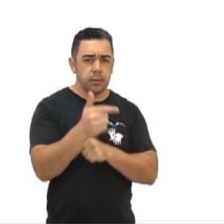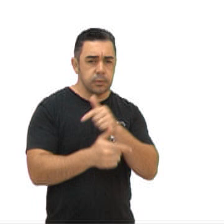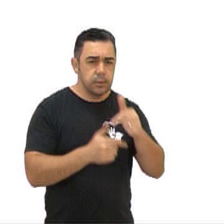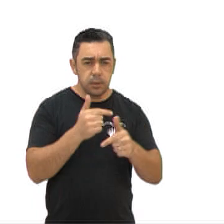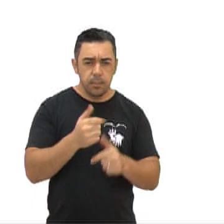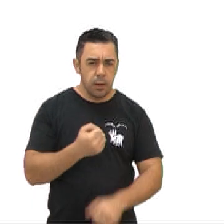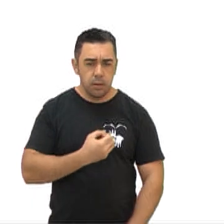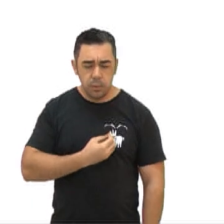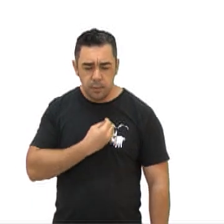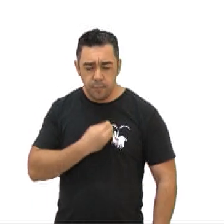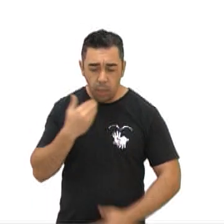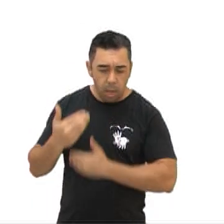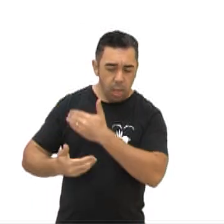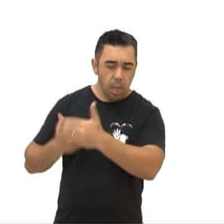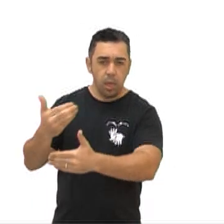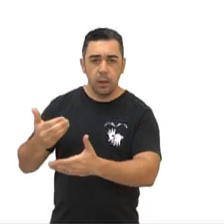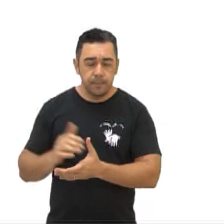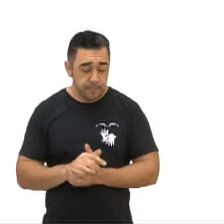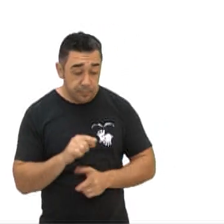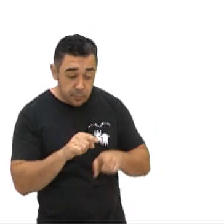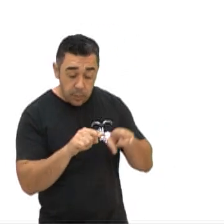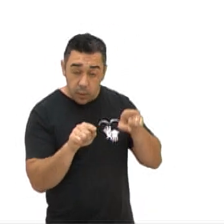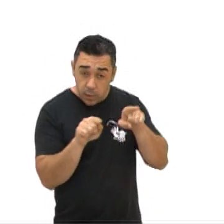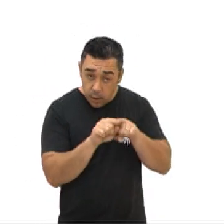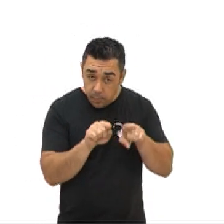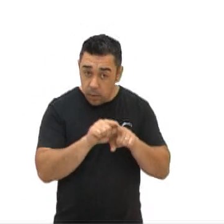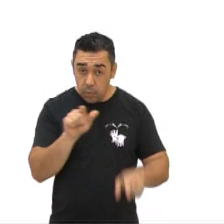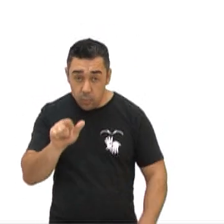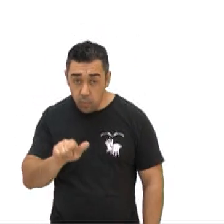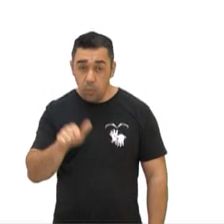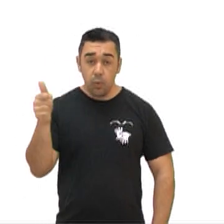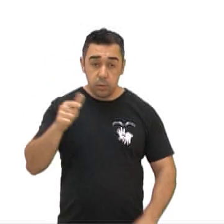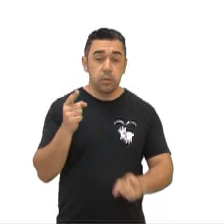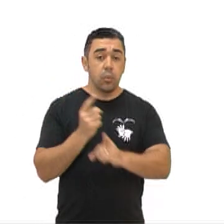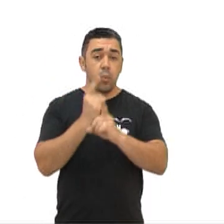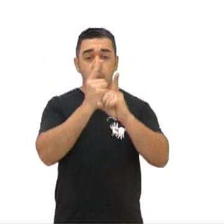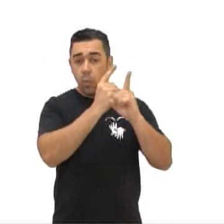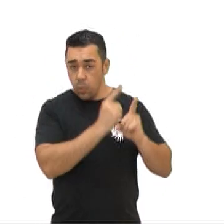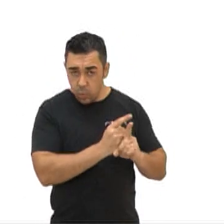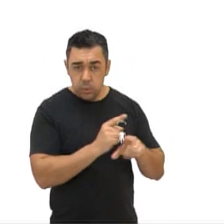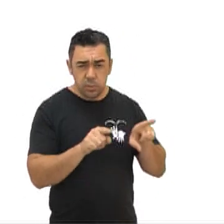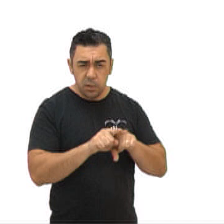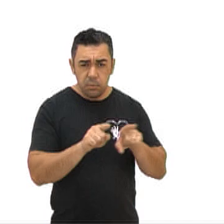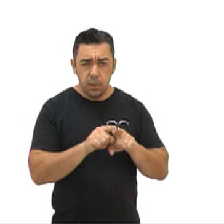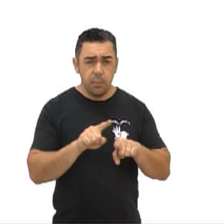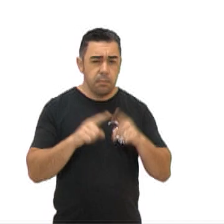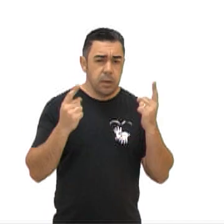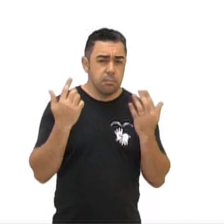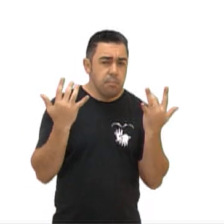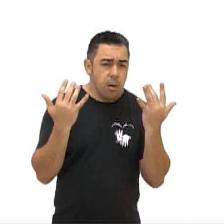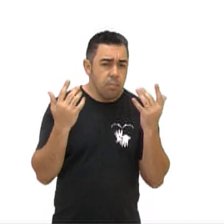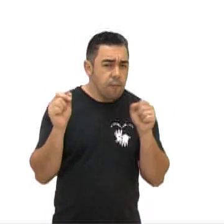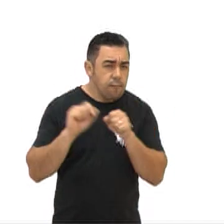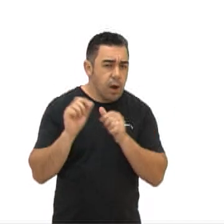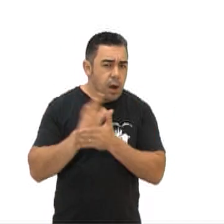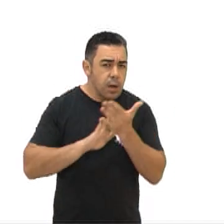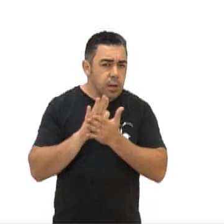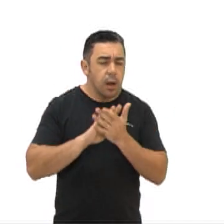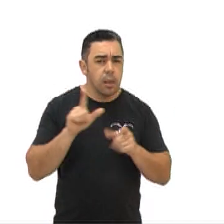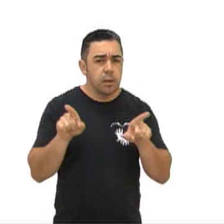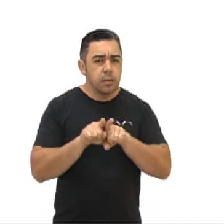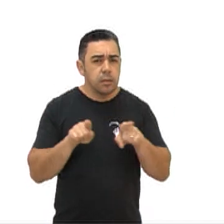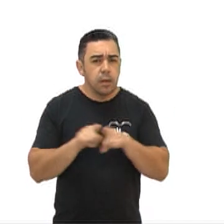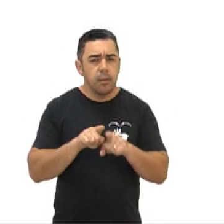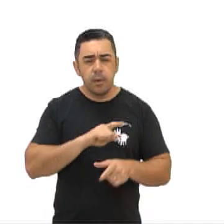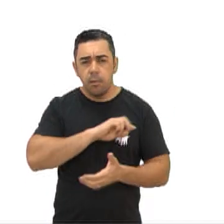toda a vida, e que se encontra também noutras, que entretanto mão não fabrica, nos corais,